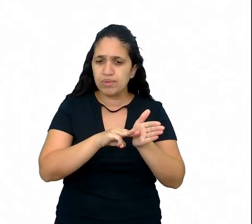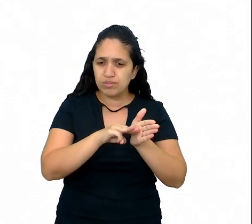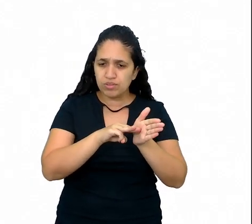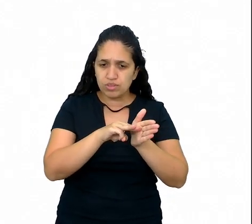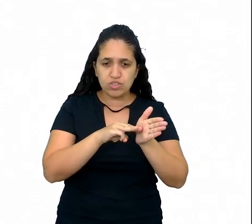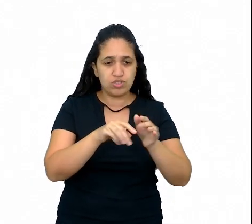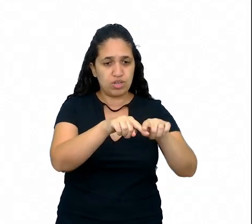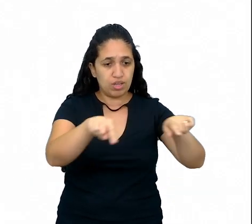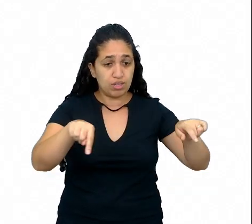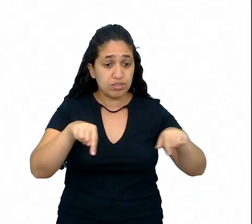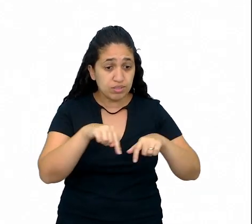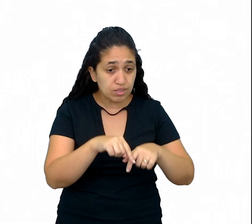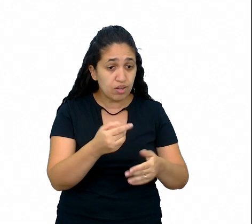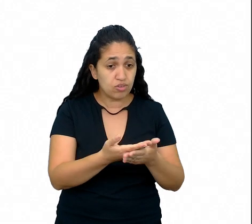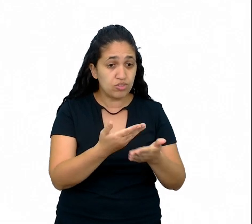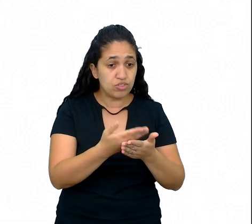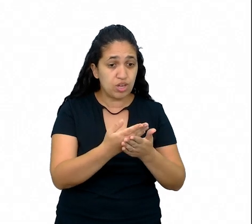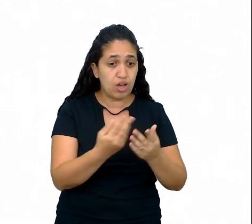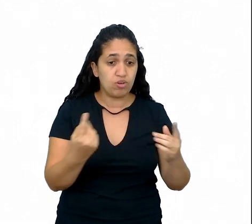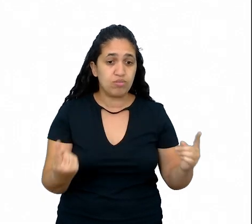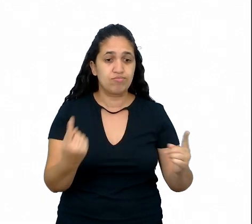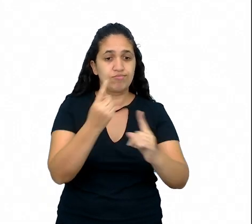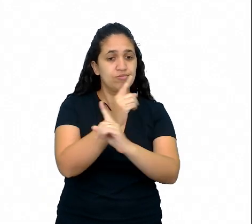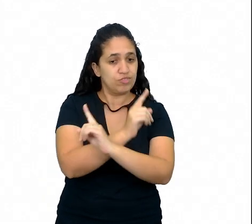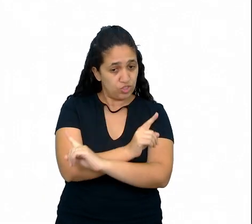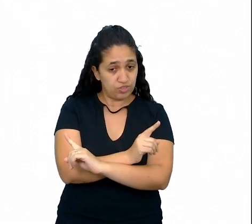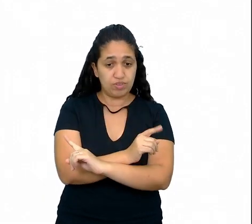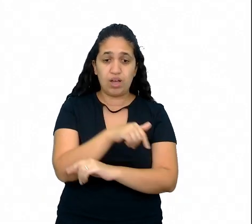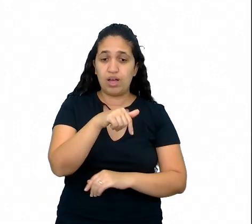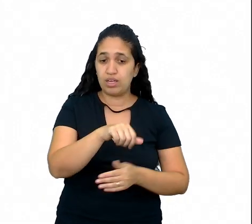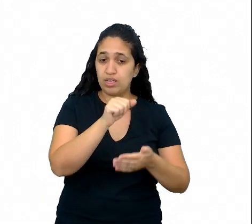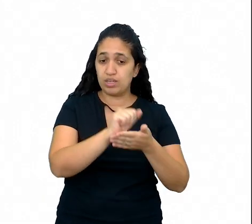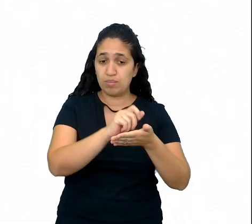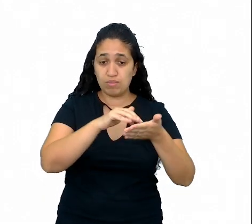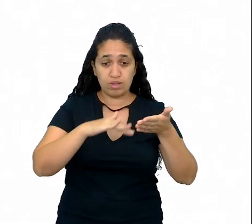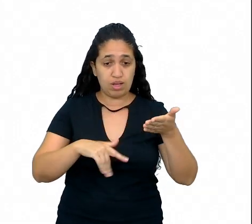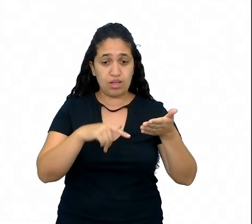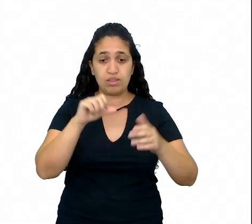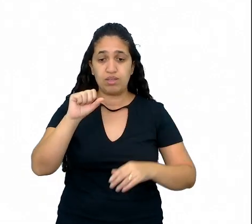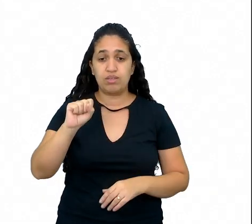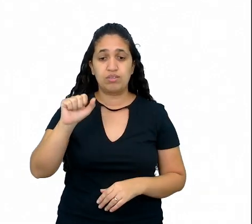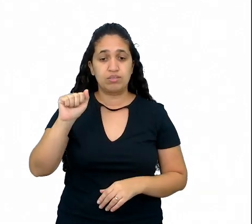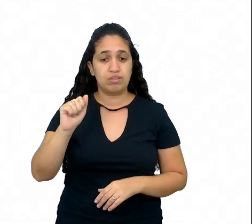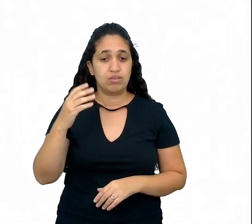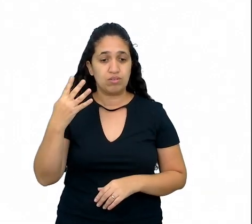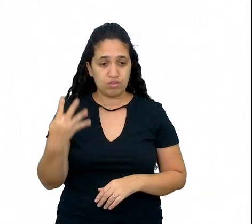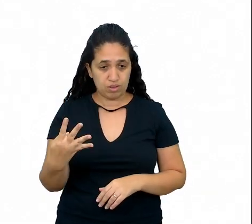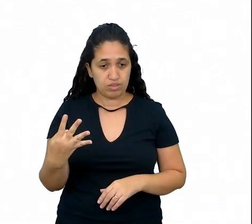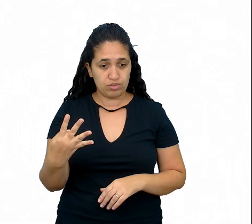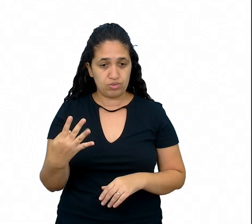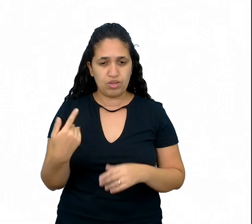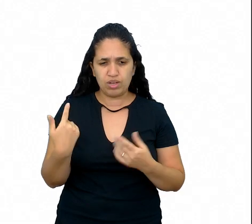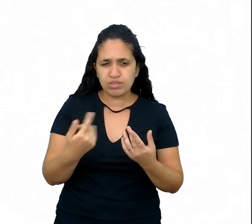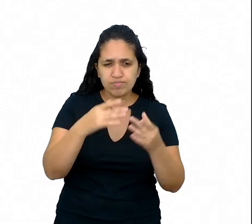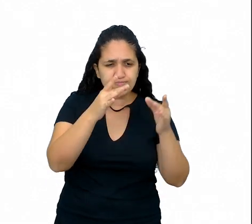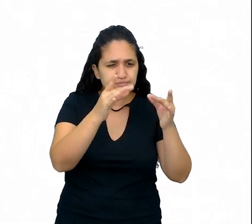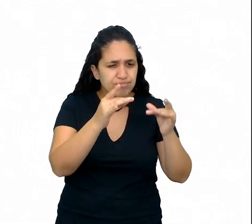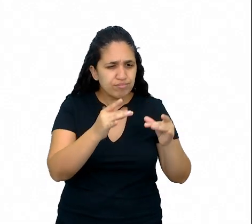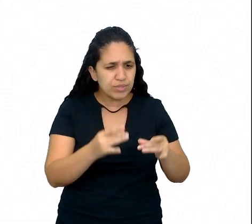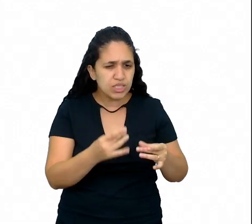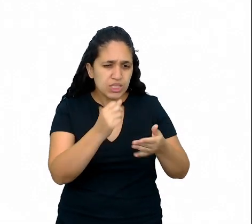aula invertida, aplicadas, né, aqui na atividade da SA4, a fim de executar as mini